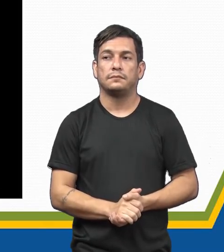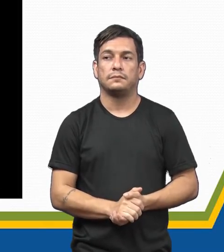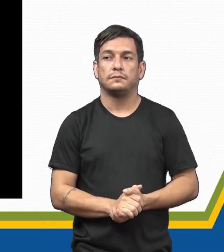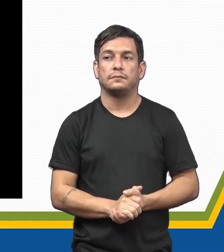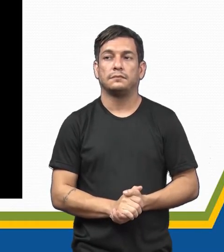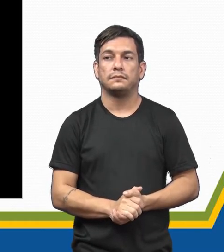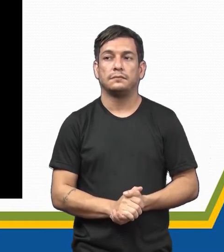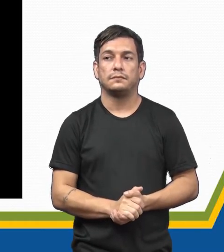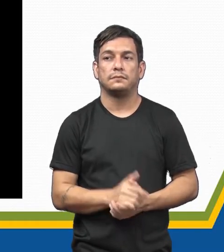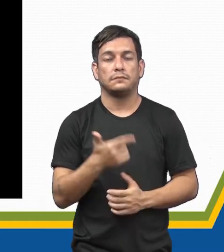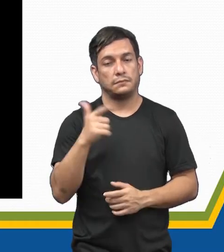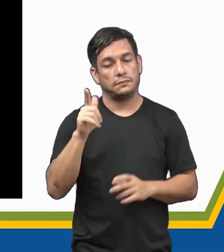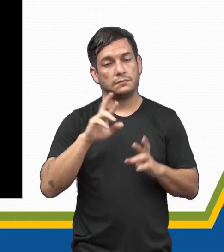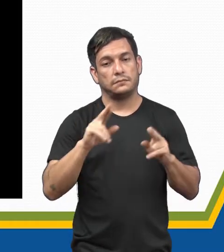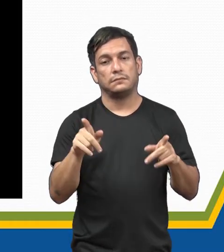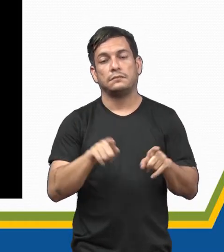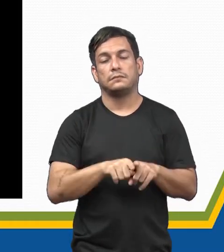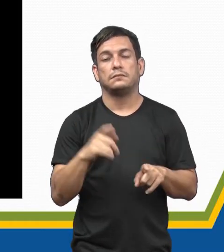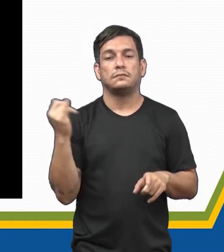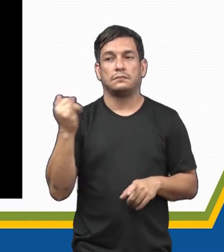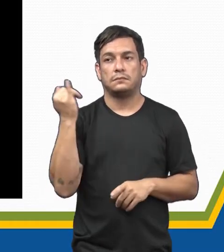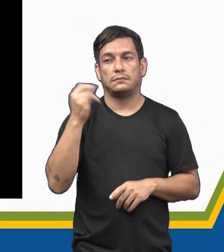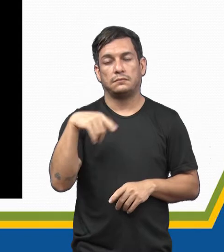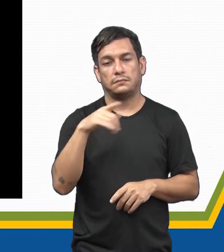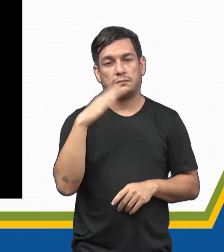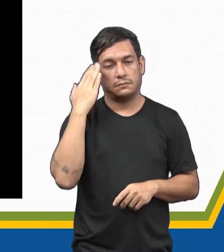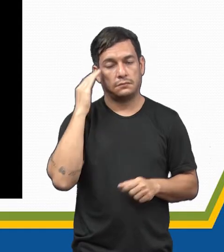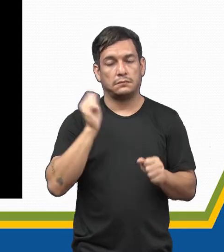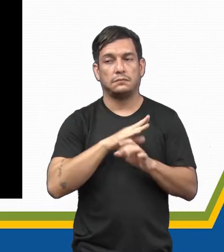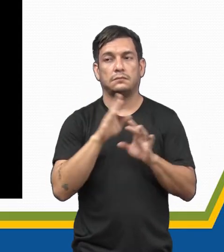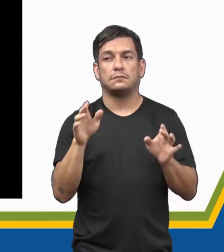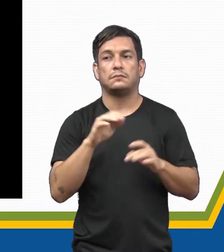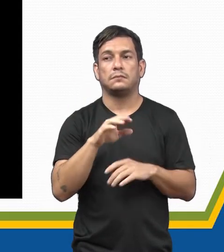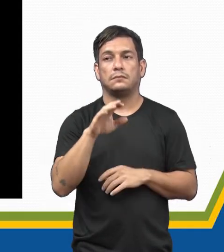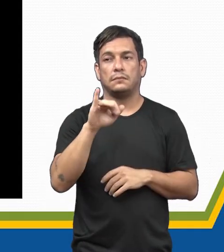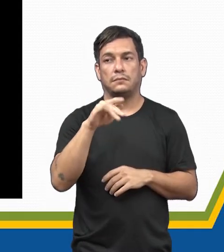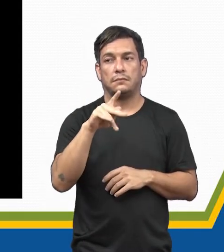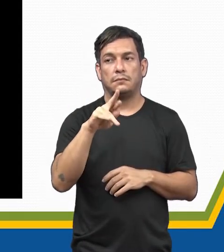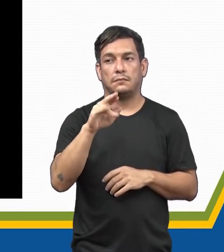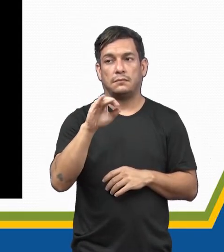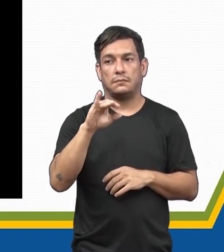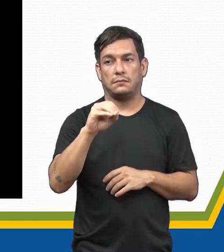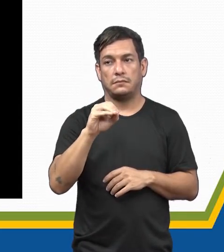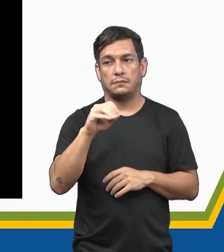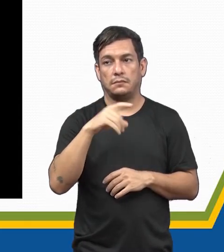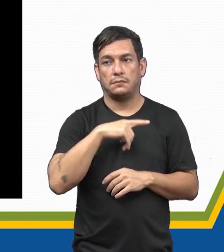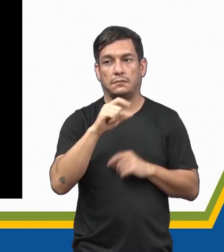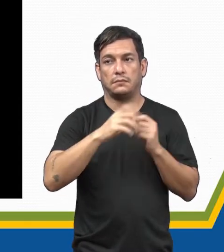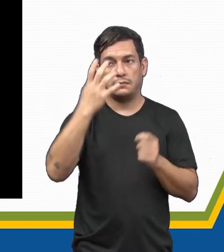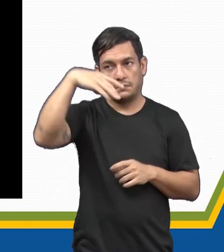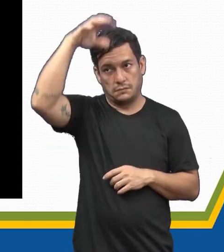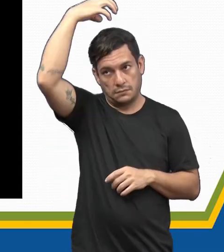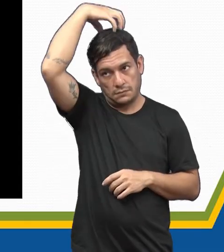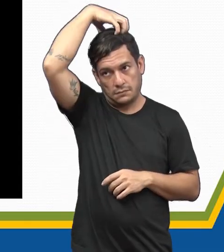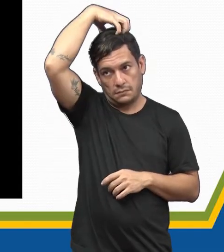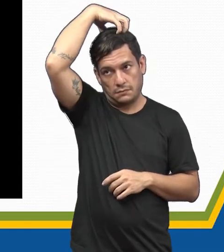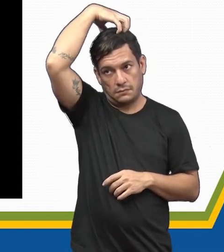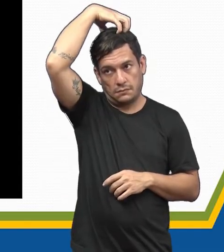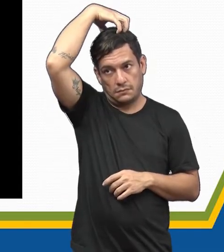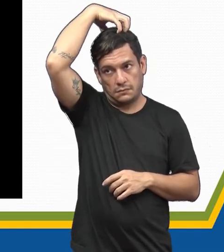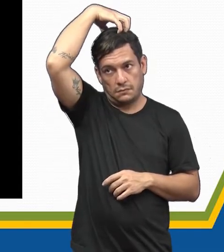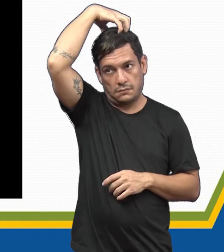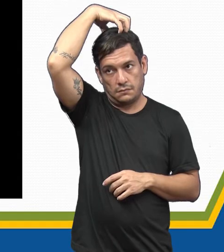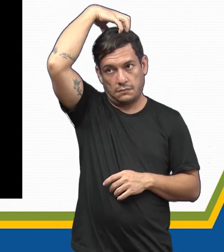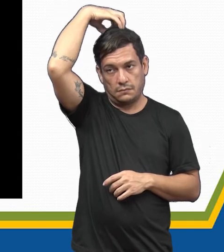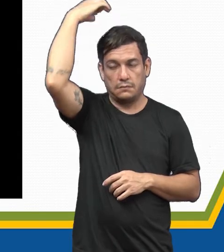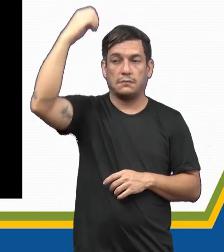Aqui, uma outra diferença importante para a gente saber do Império com a República. No Império, nós temos aí o beneplácito do